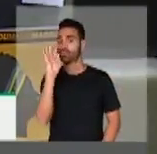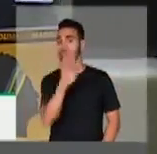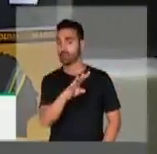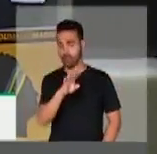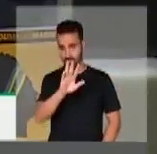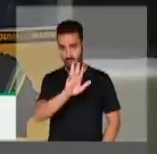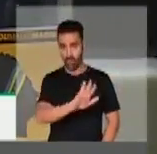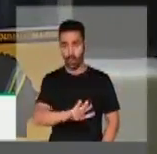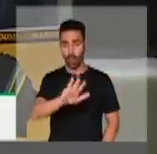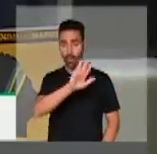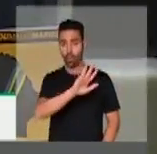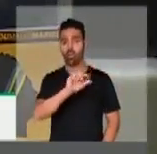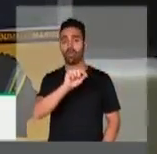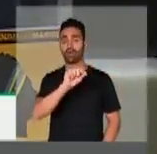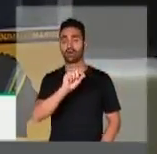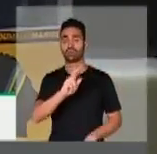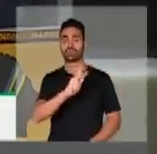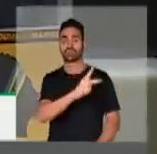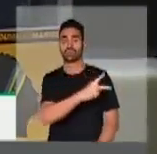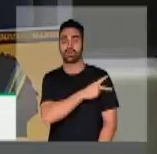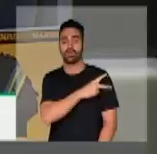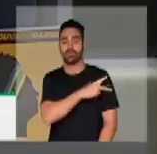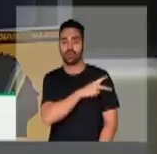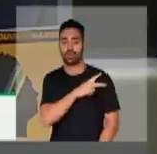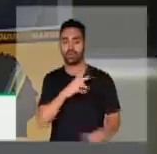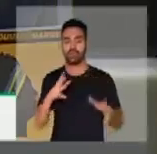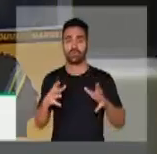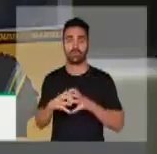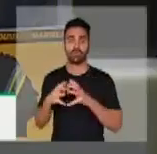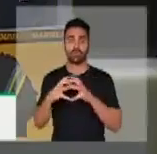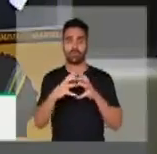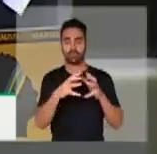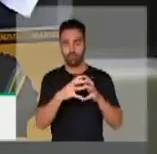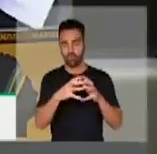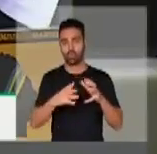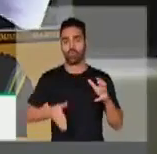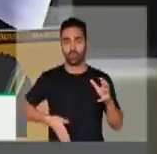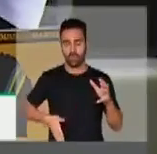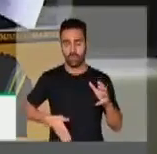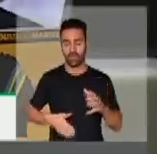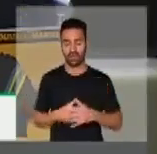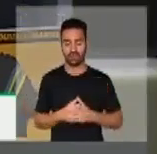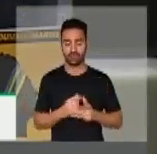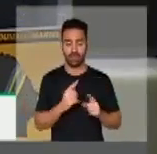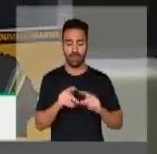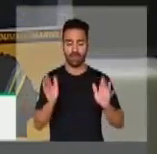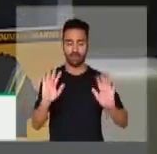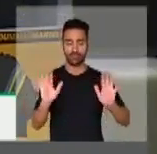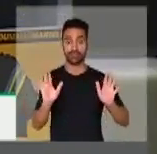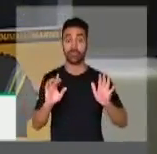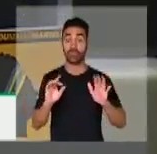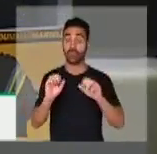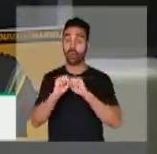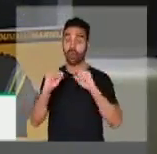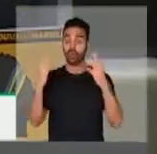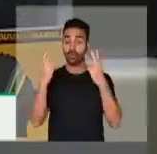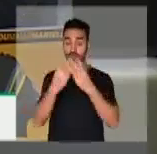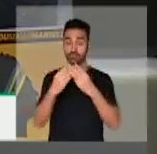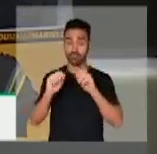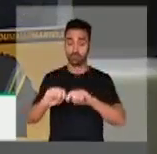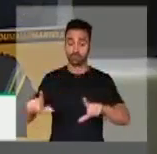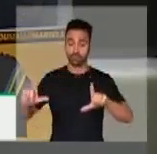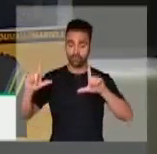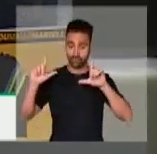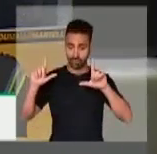provar que o Lula era o chefe de uma quadrilha do crime organizado, Este